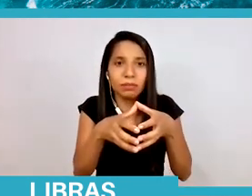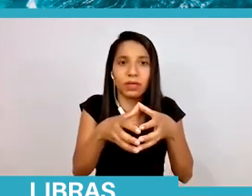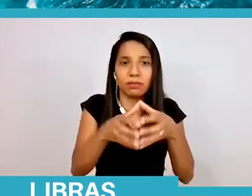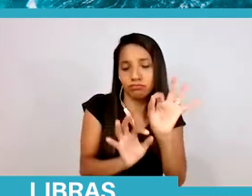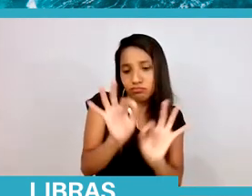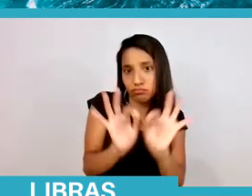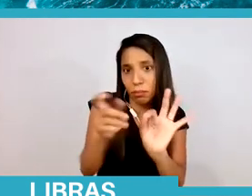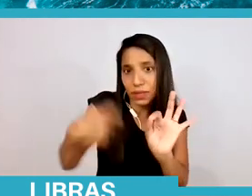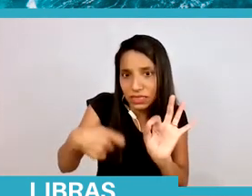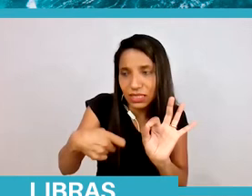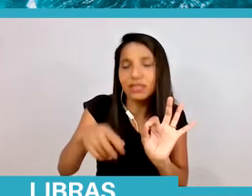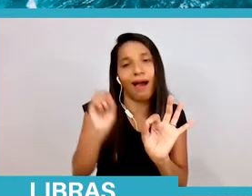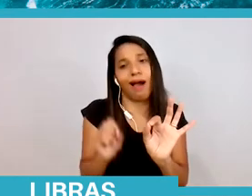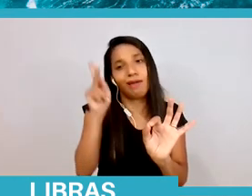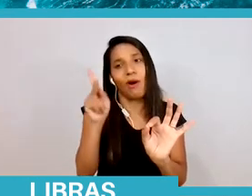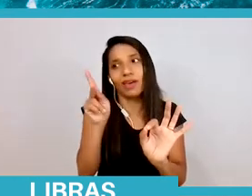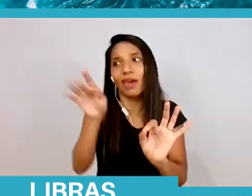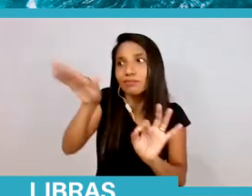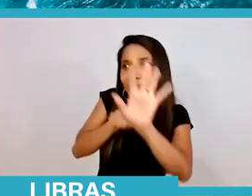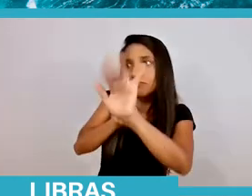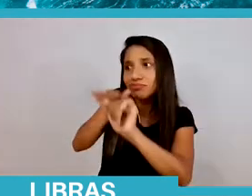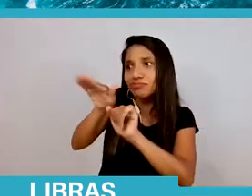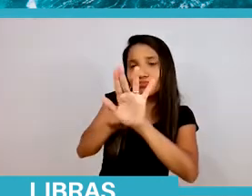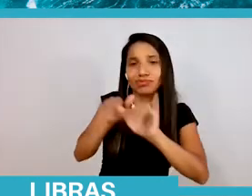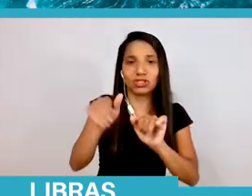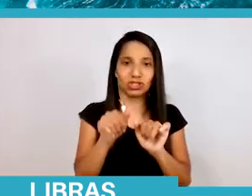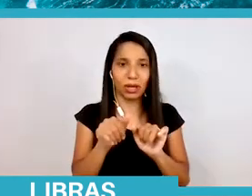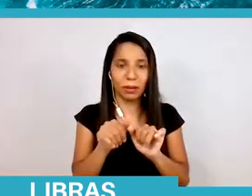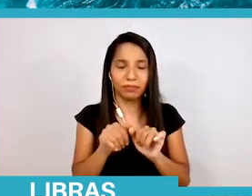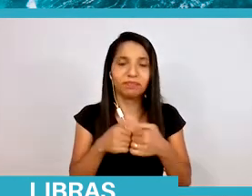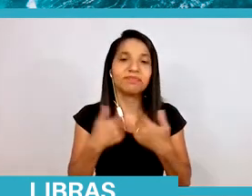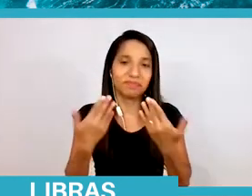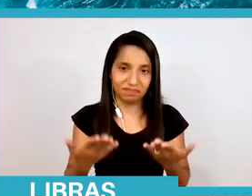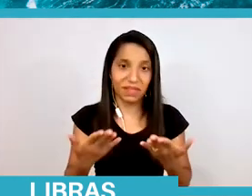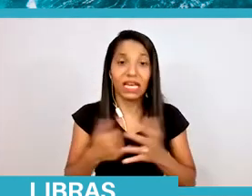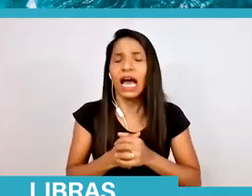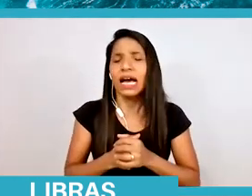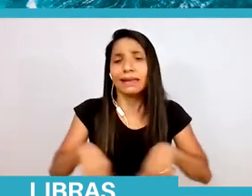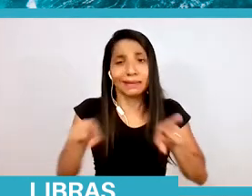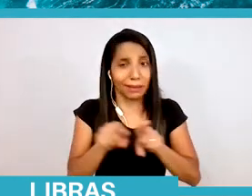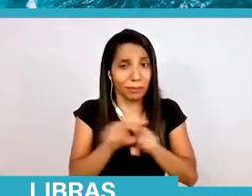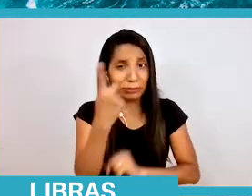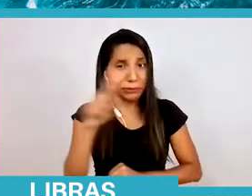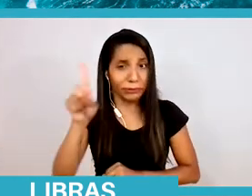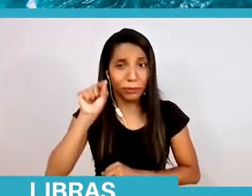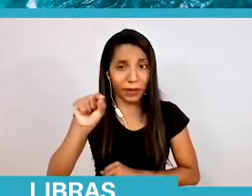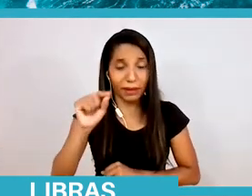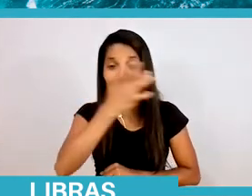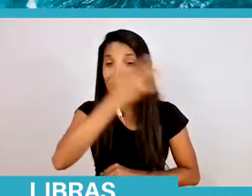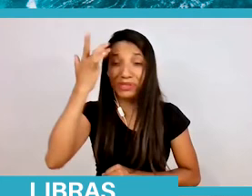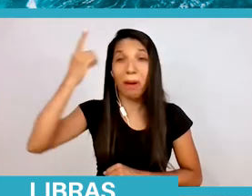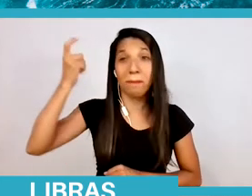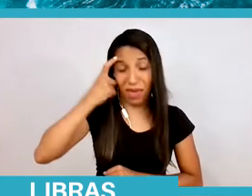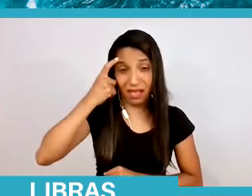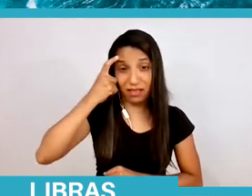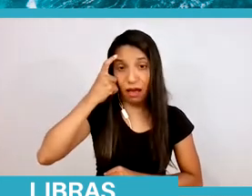e ter uma ideia brilhante. Então, normalmente as pessoas acreditam que para criar uma startup de sucesso, você precisa de ser um